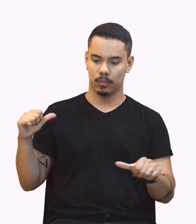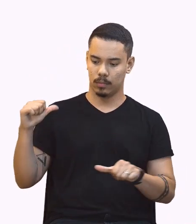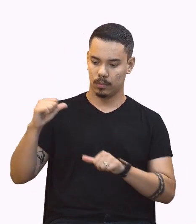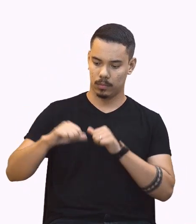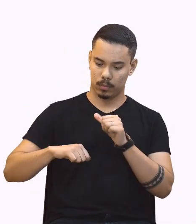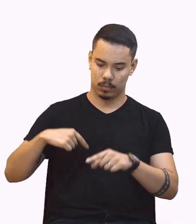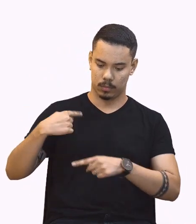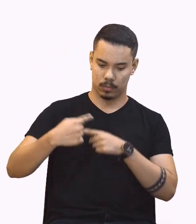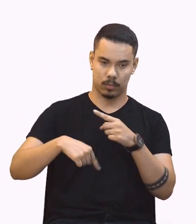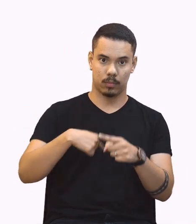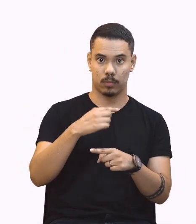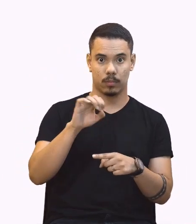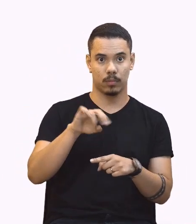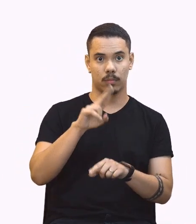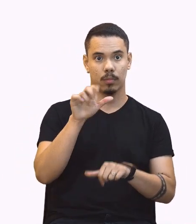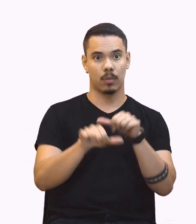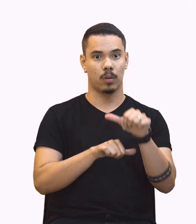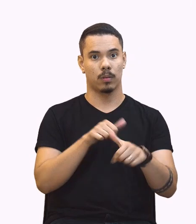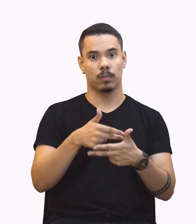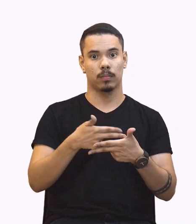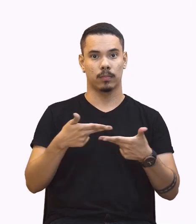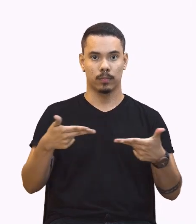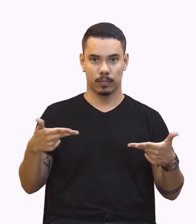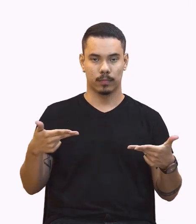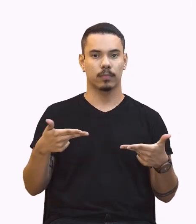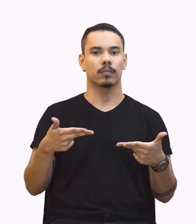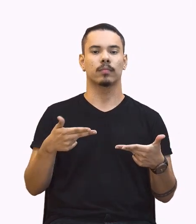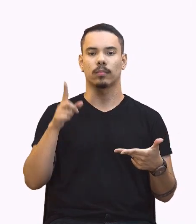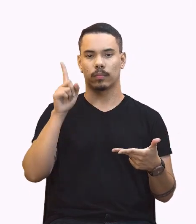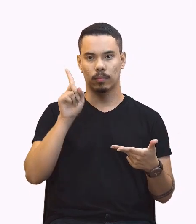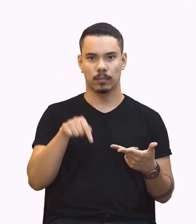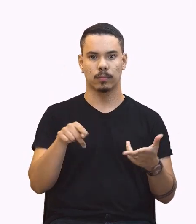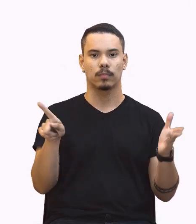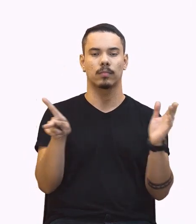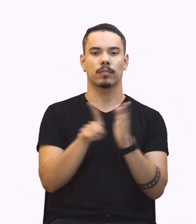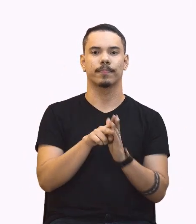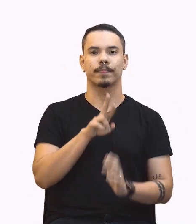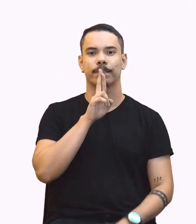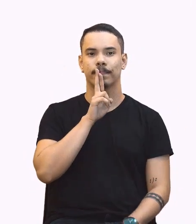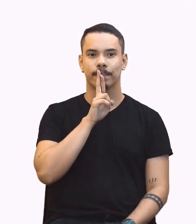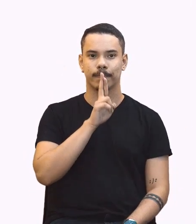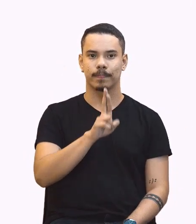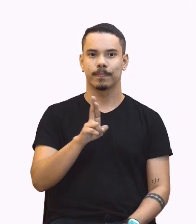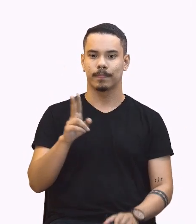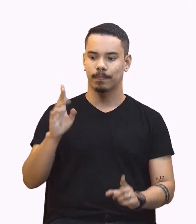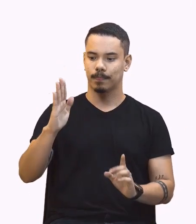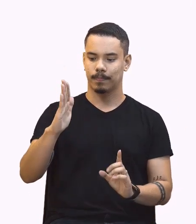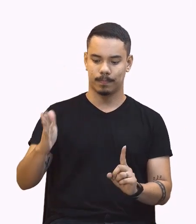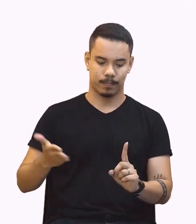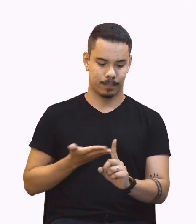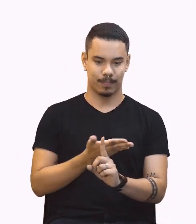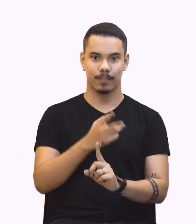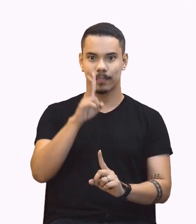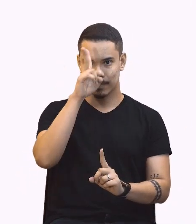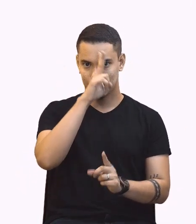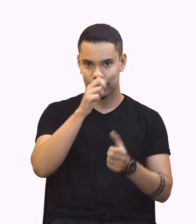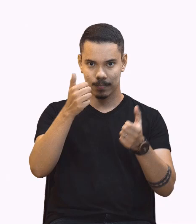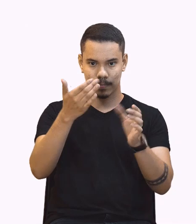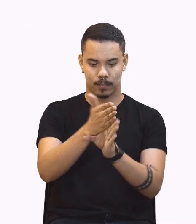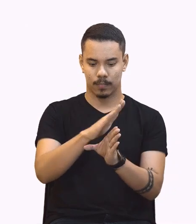transitoriedade ou mudança das coisas seria o resultado da passagem. de um ser,